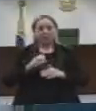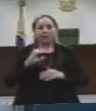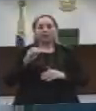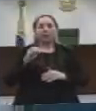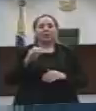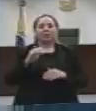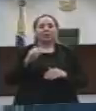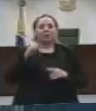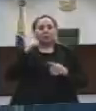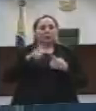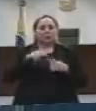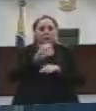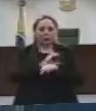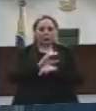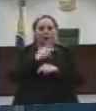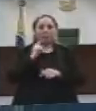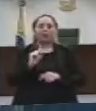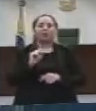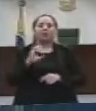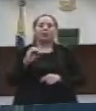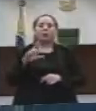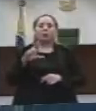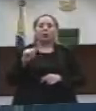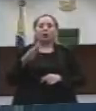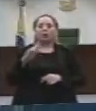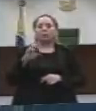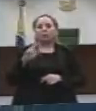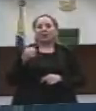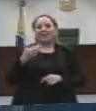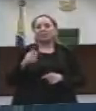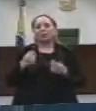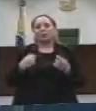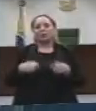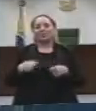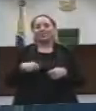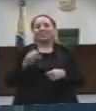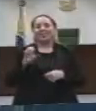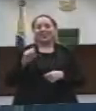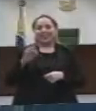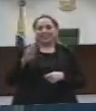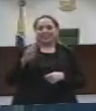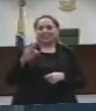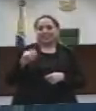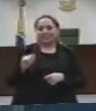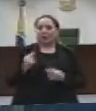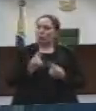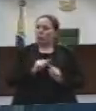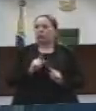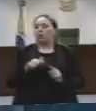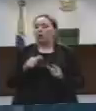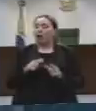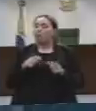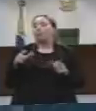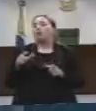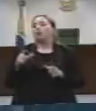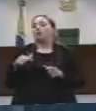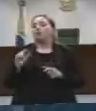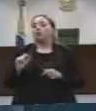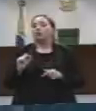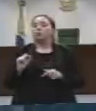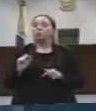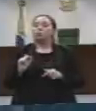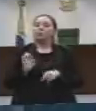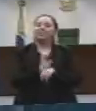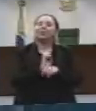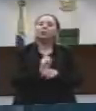colocam que a colaboração deve ser de maneira estrita ao contrário ela é Ampla só que Ampla no sentido do estado social não